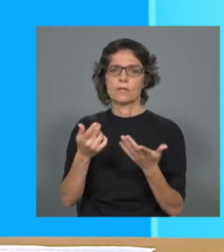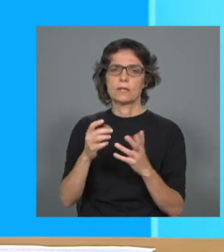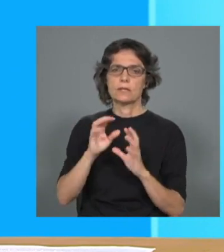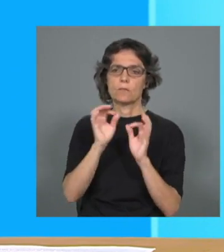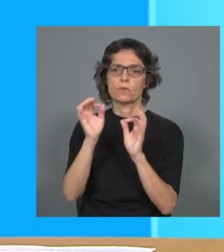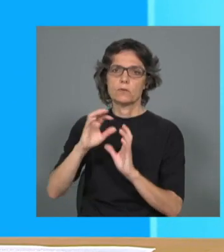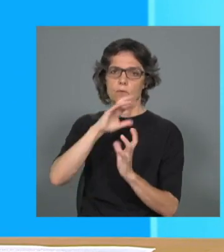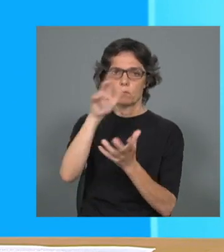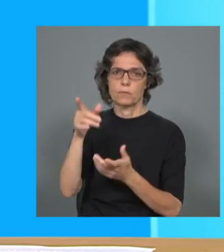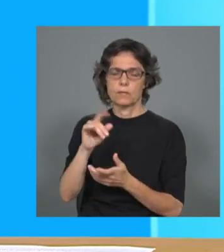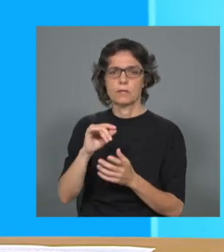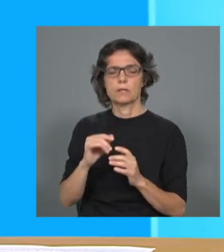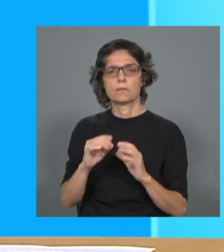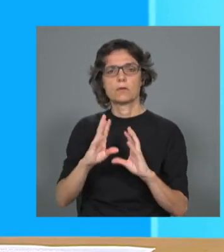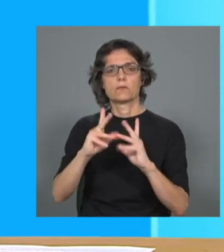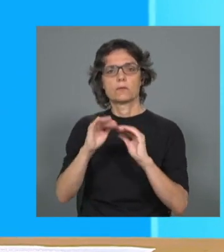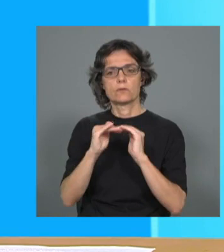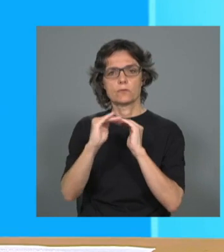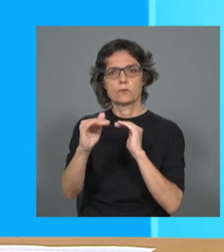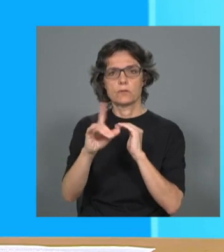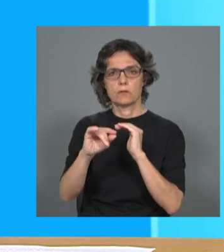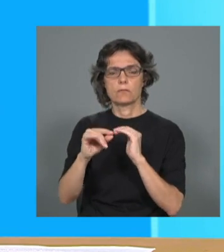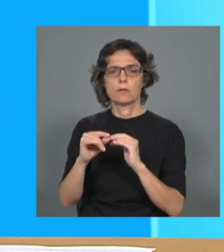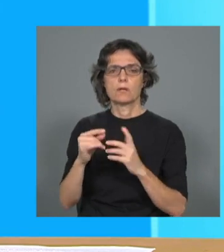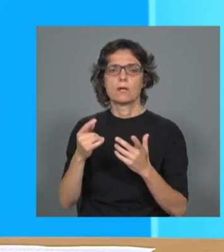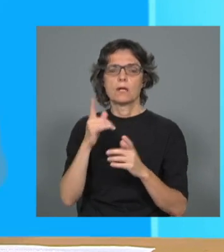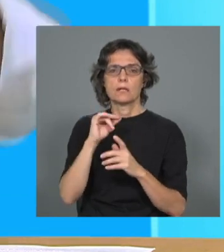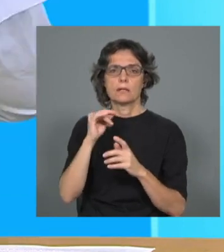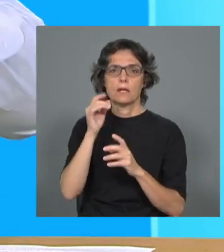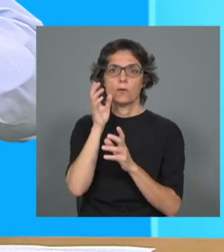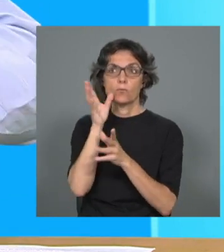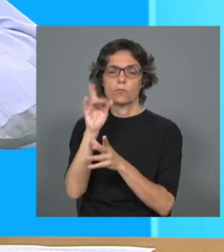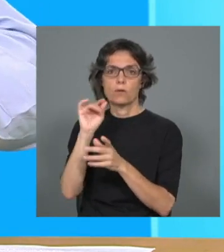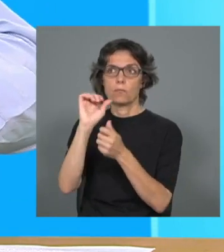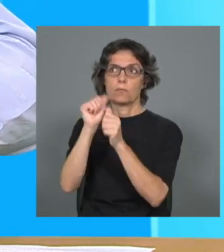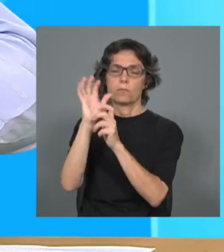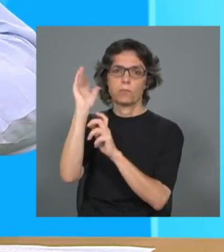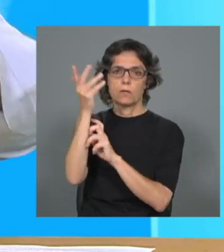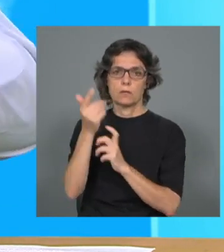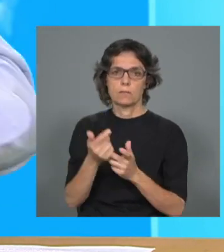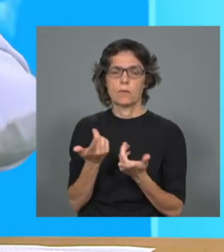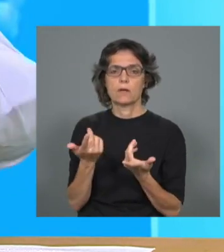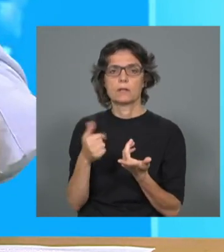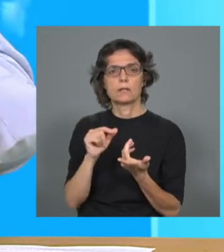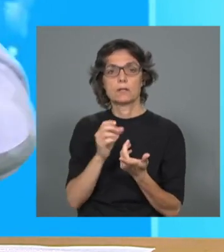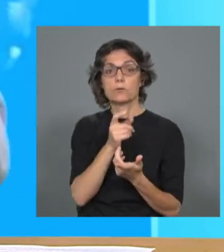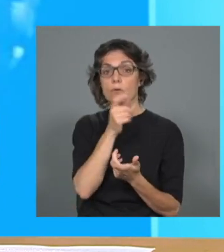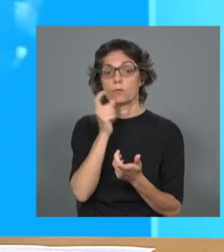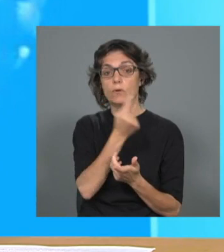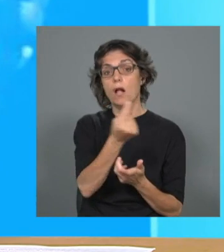do desenvolvimento sustentável, combatendo as alterações climáticas. Isso passa muito pelas próprias pessoas, o compromisso de cada